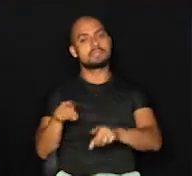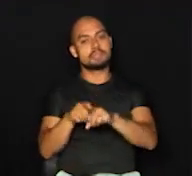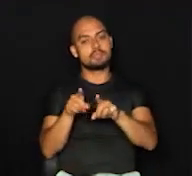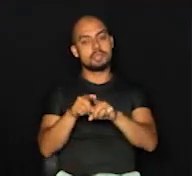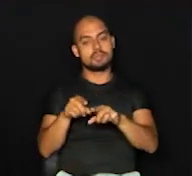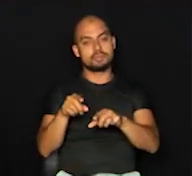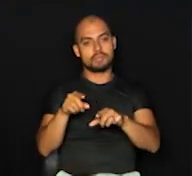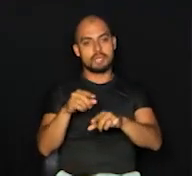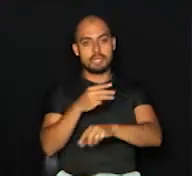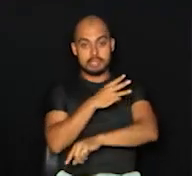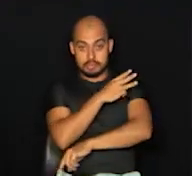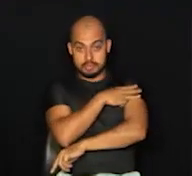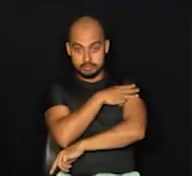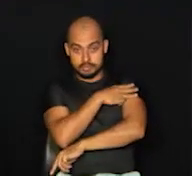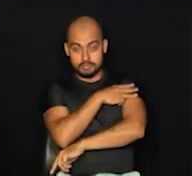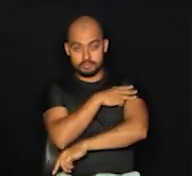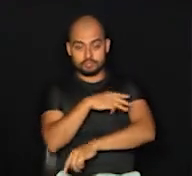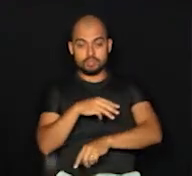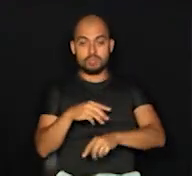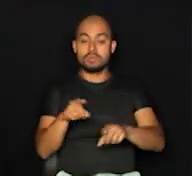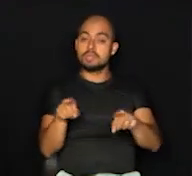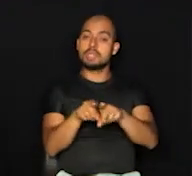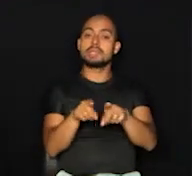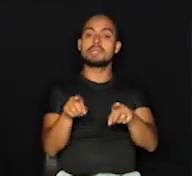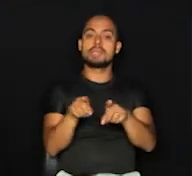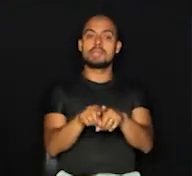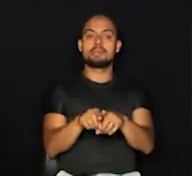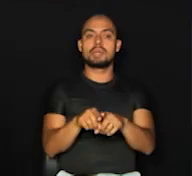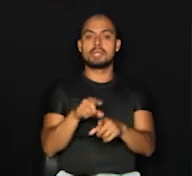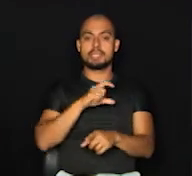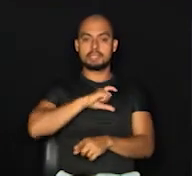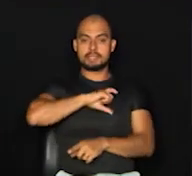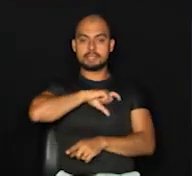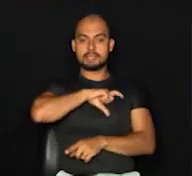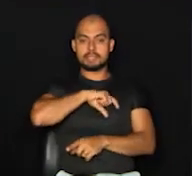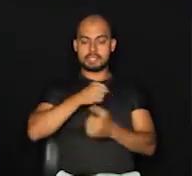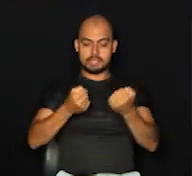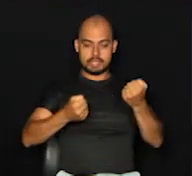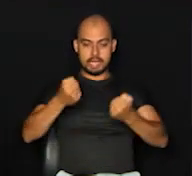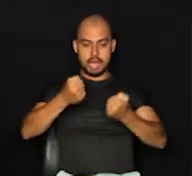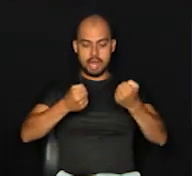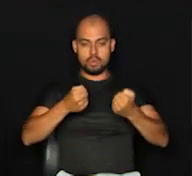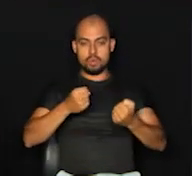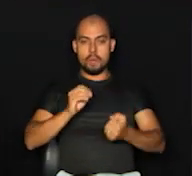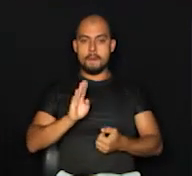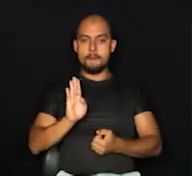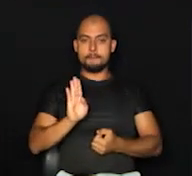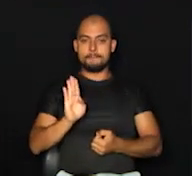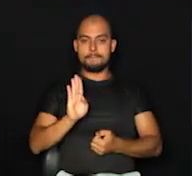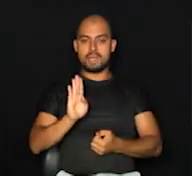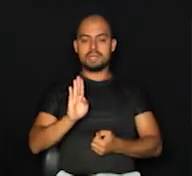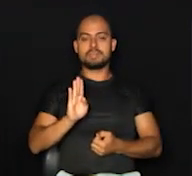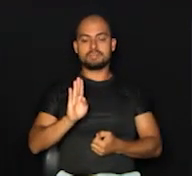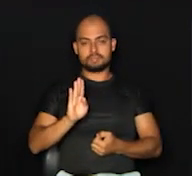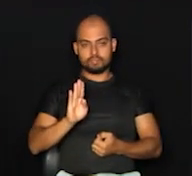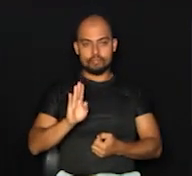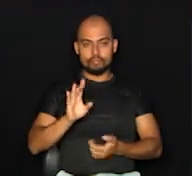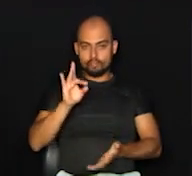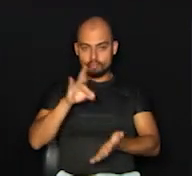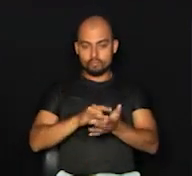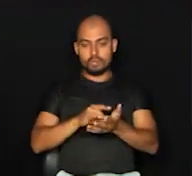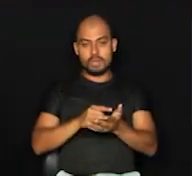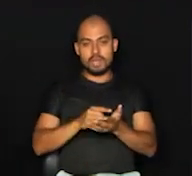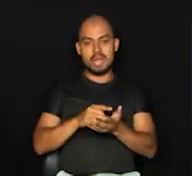um ensino médio e possuir a CNH categoria B válida e definitiva. Não pode